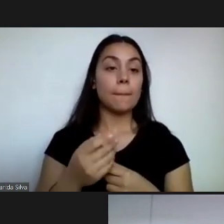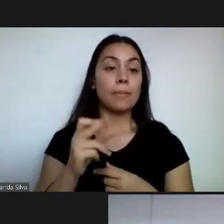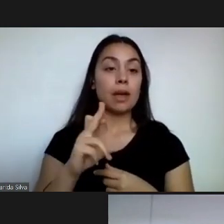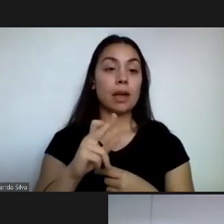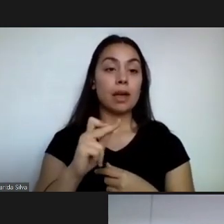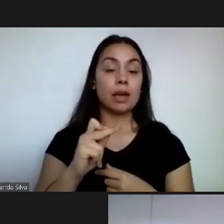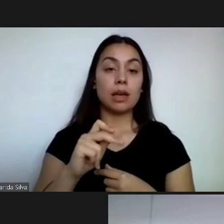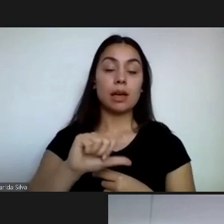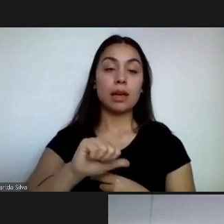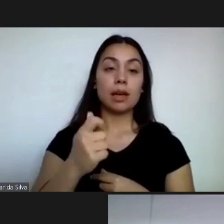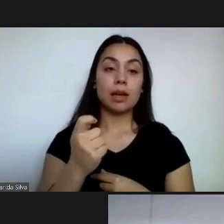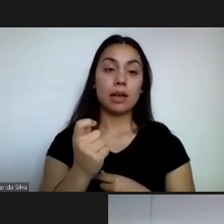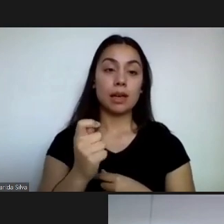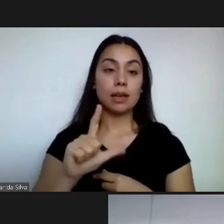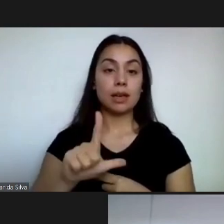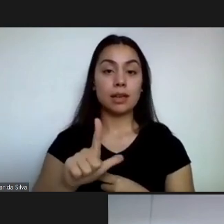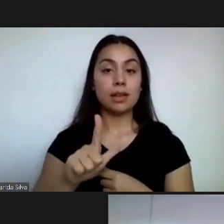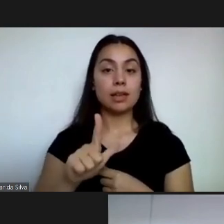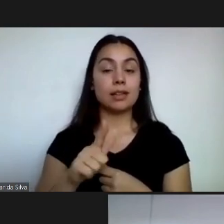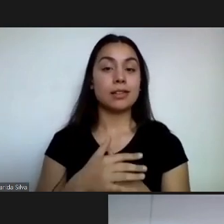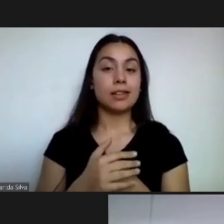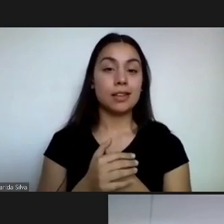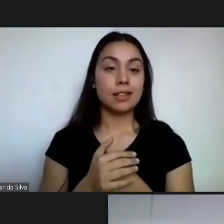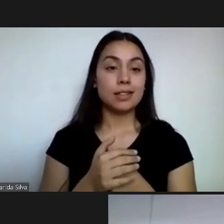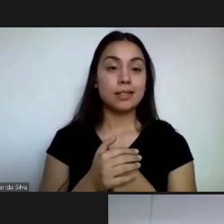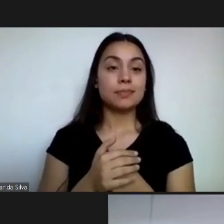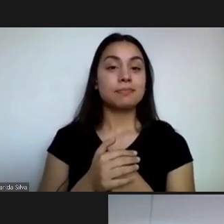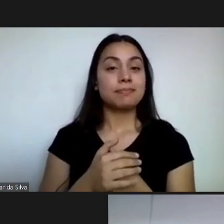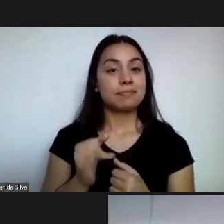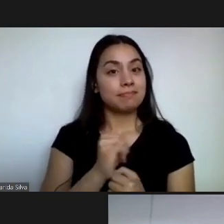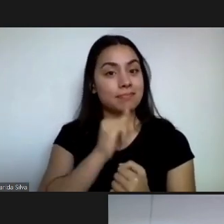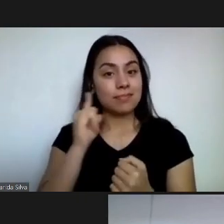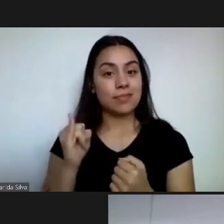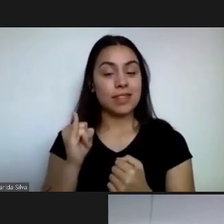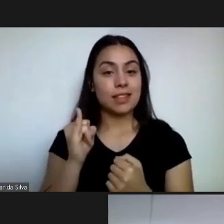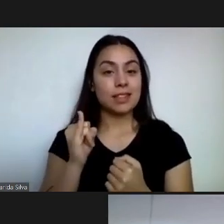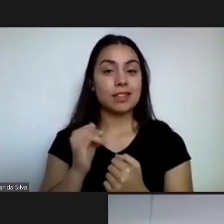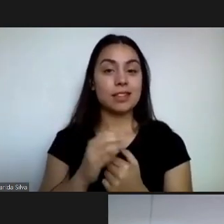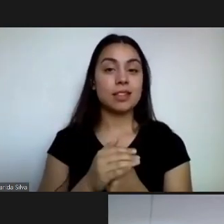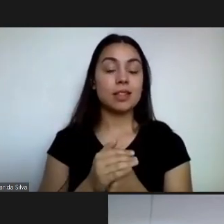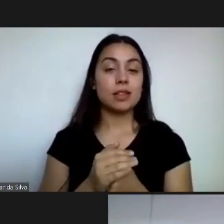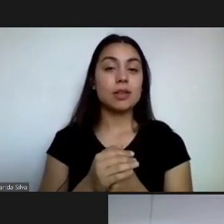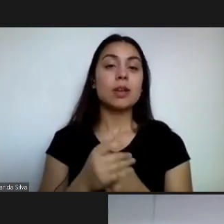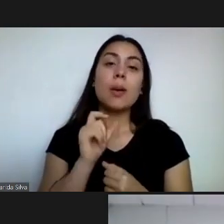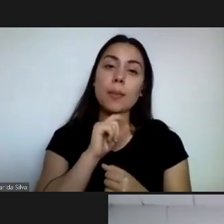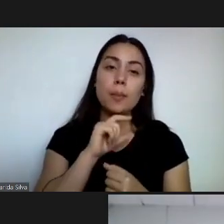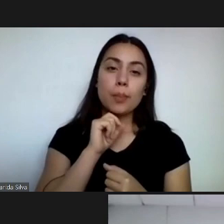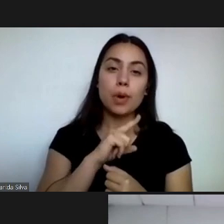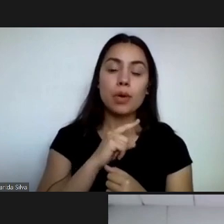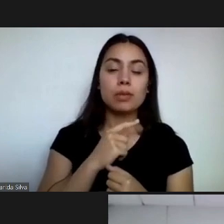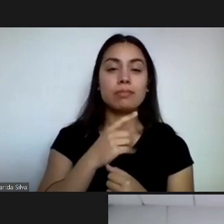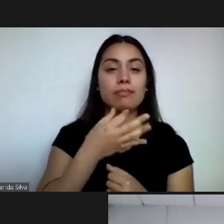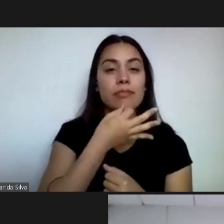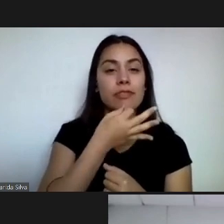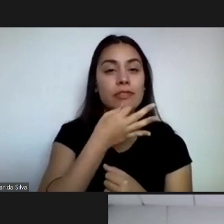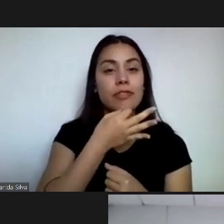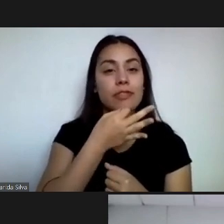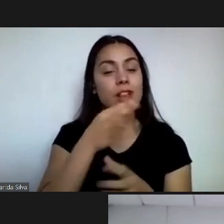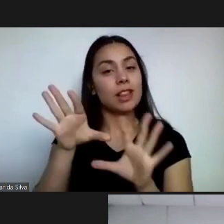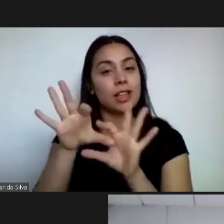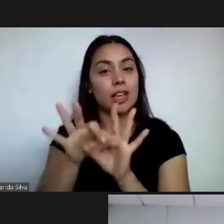ao meu lado, pelo menos aqui no meu computador, e se nos poderia, portanto, falar um pouco do seu trabalho